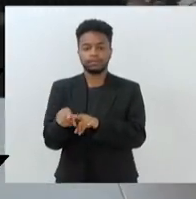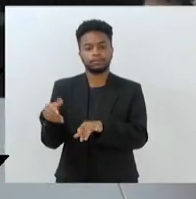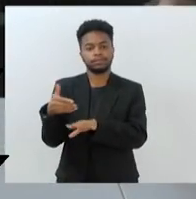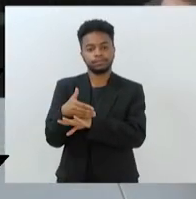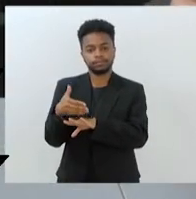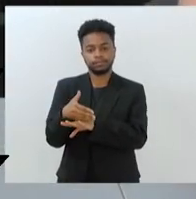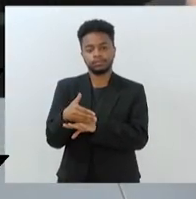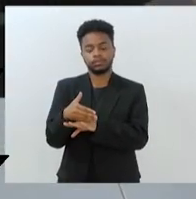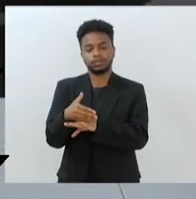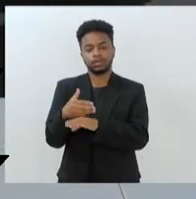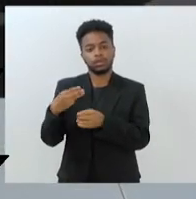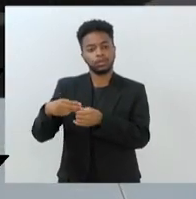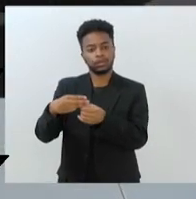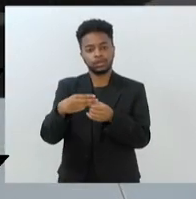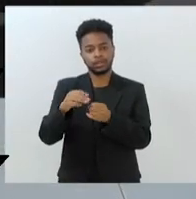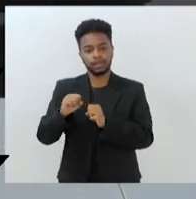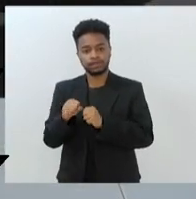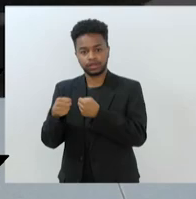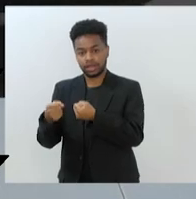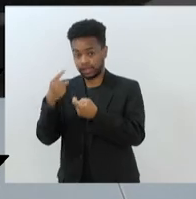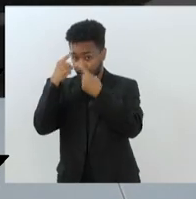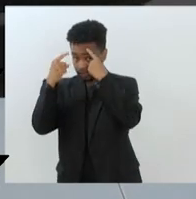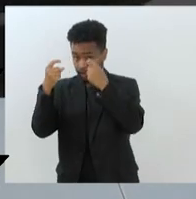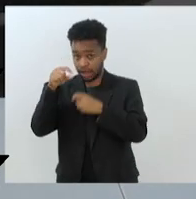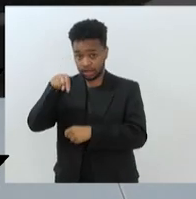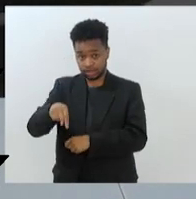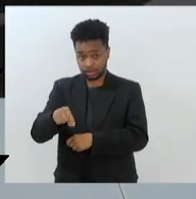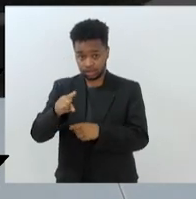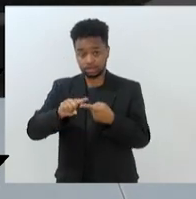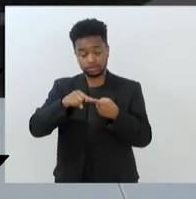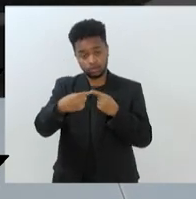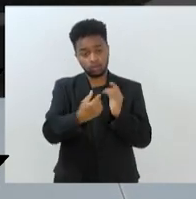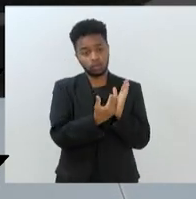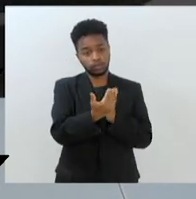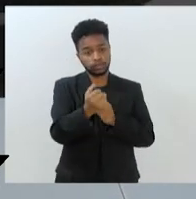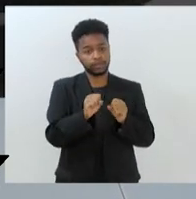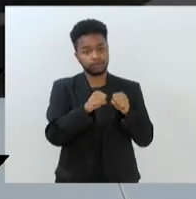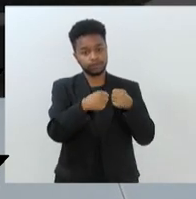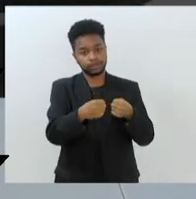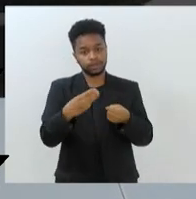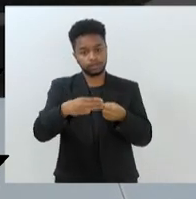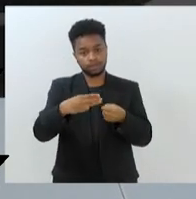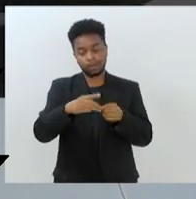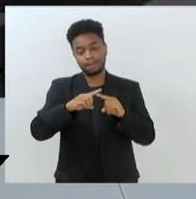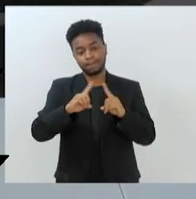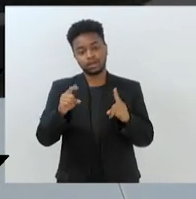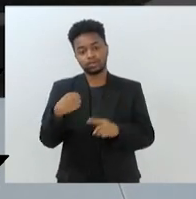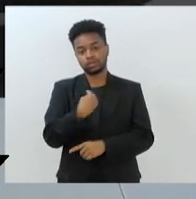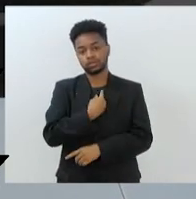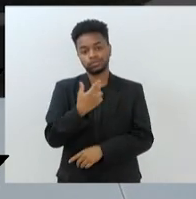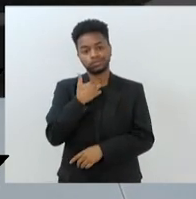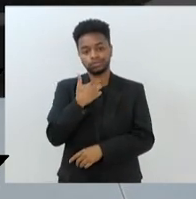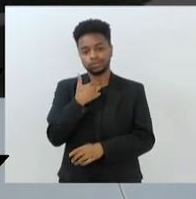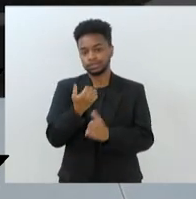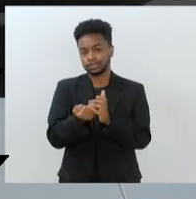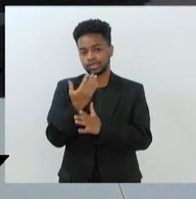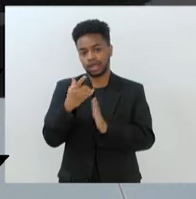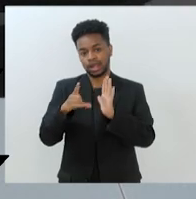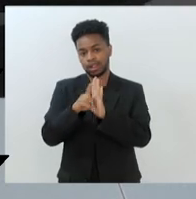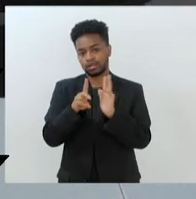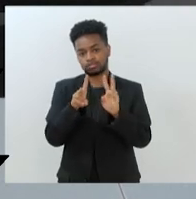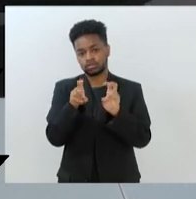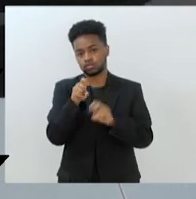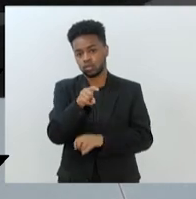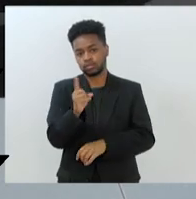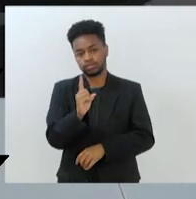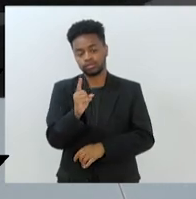que ele defendia aqui, ele passou a defendê-las lá. Né? Mas a gente não pode legislar. Né? O ideal é que todos